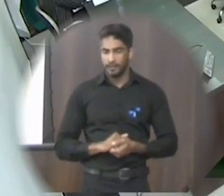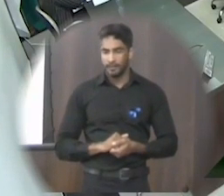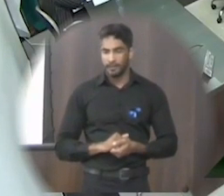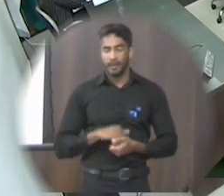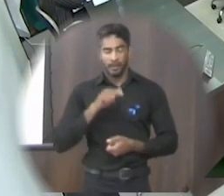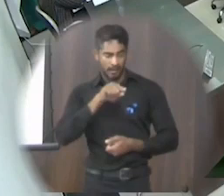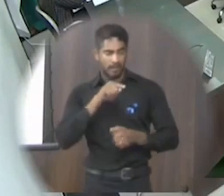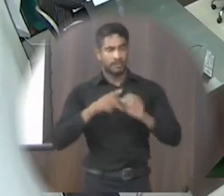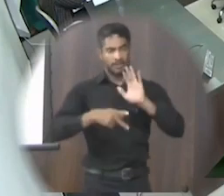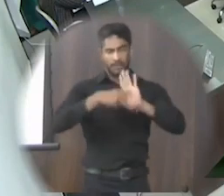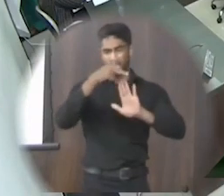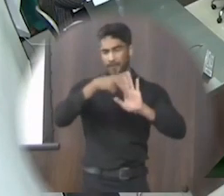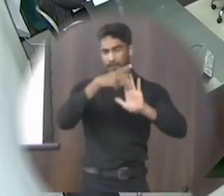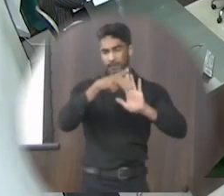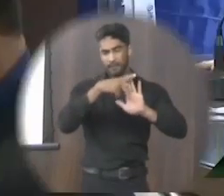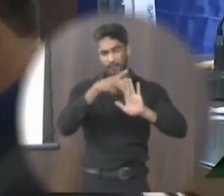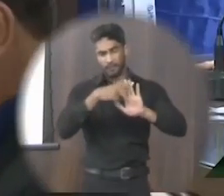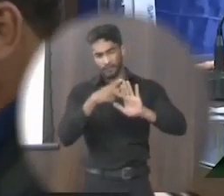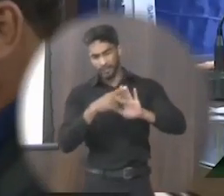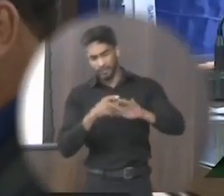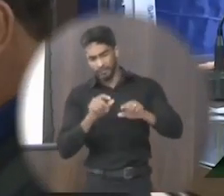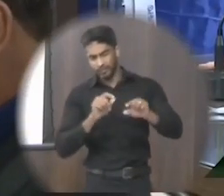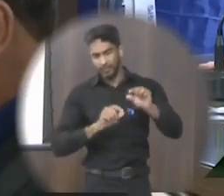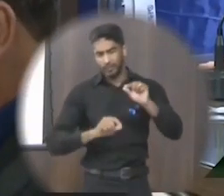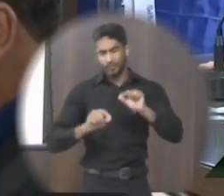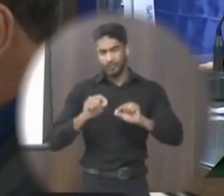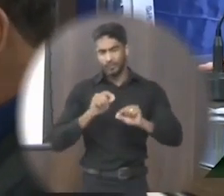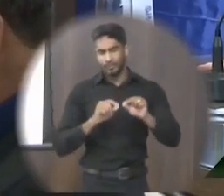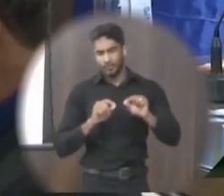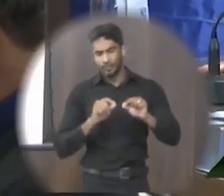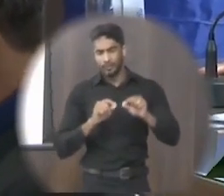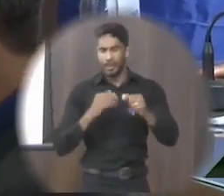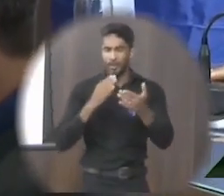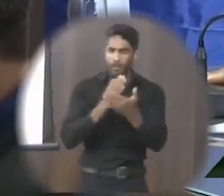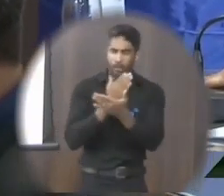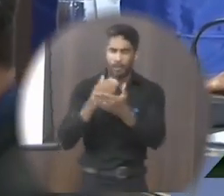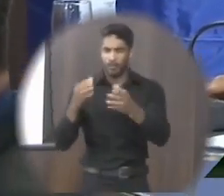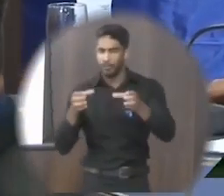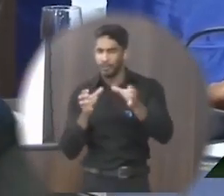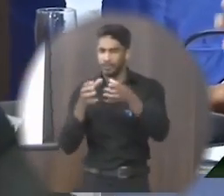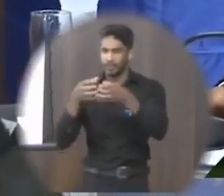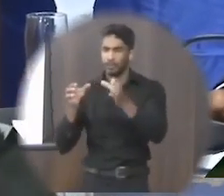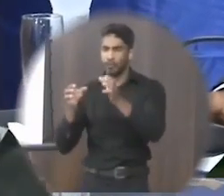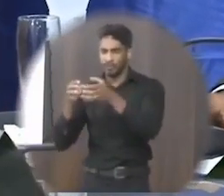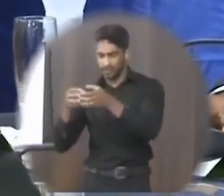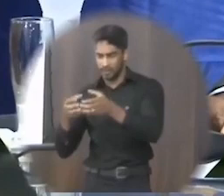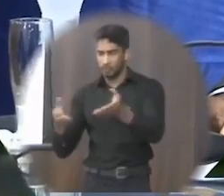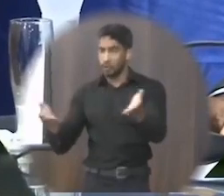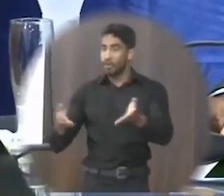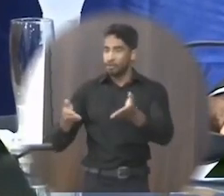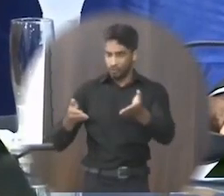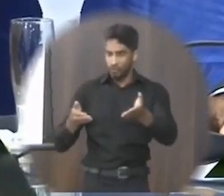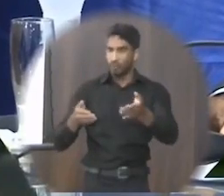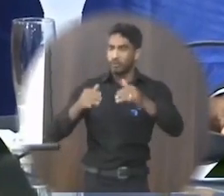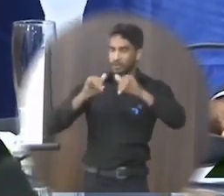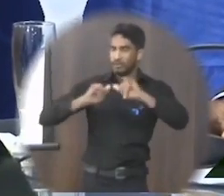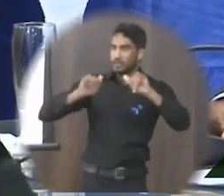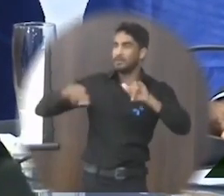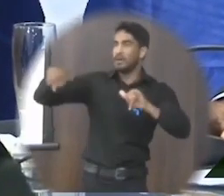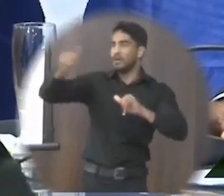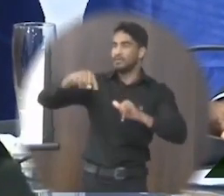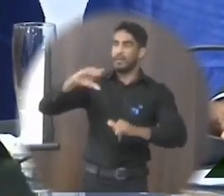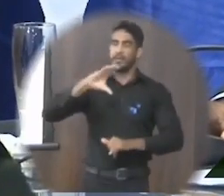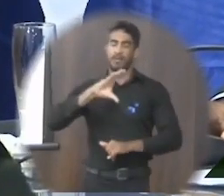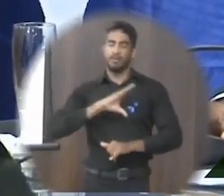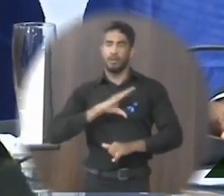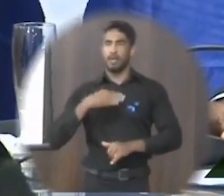esse projeto, onde foi passado por algumas comissões e hoje levado aos demais colegas.